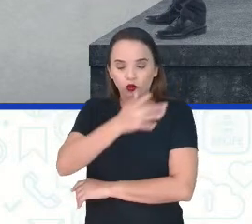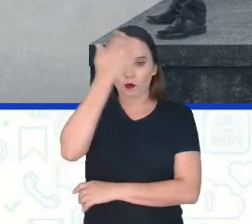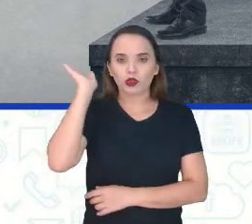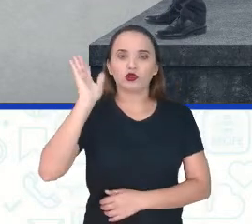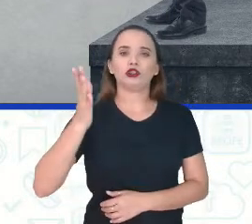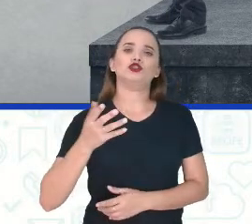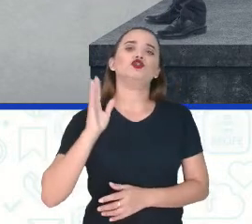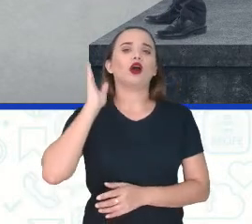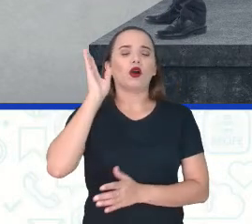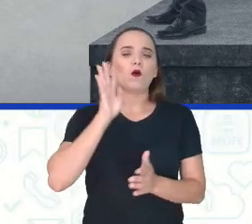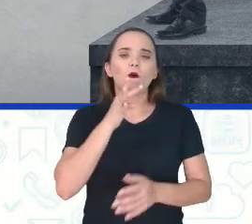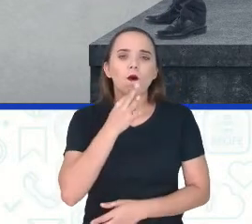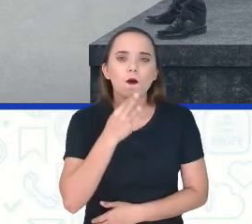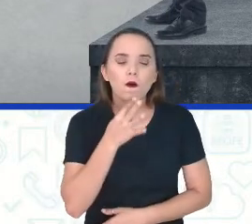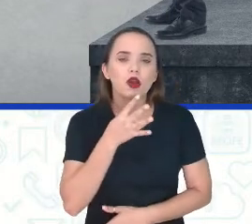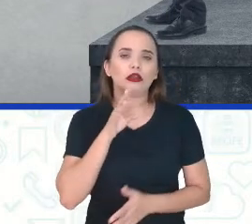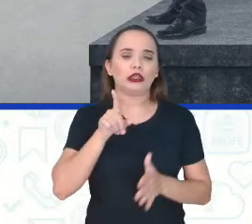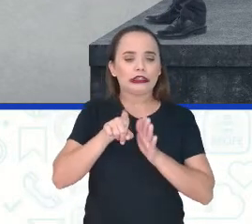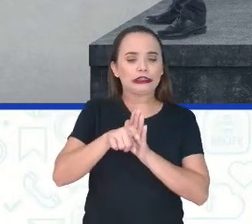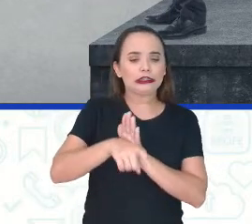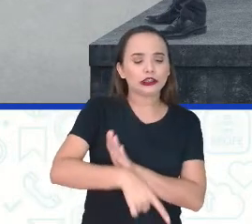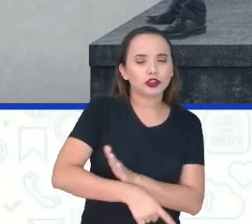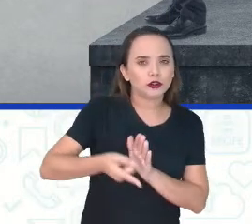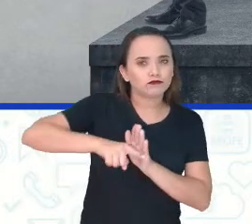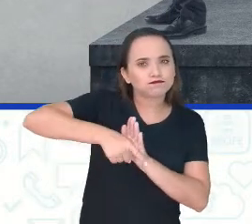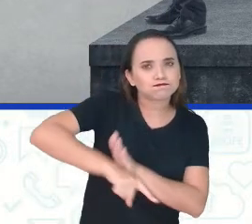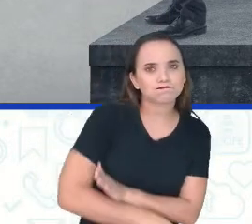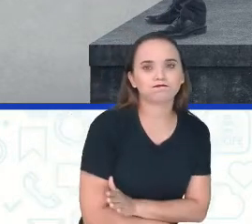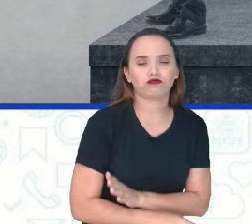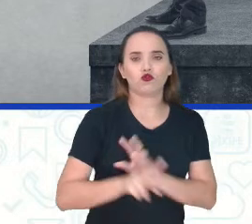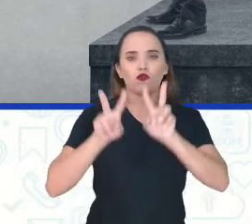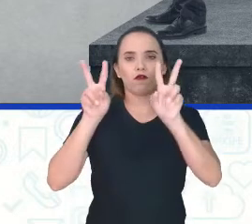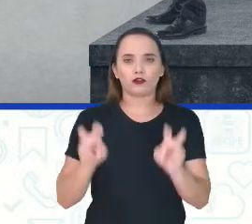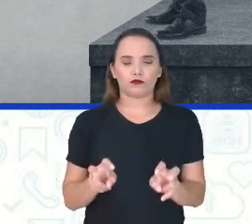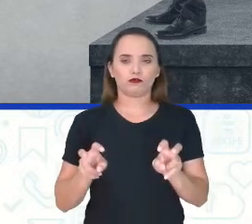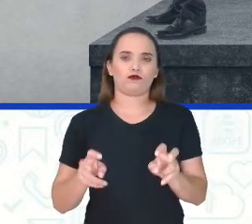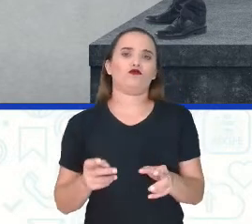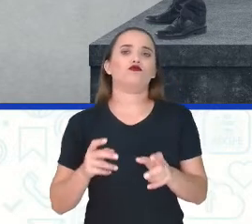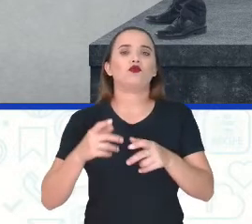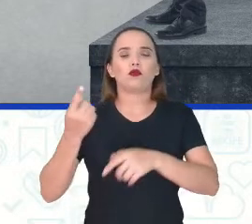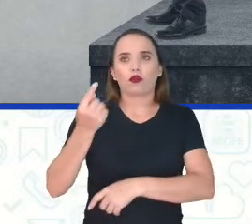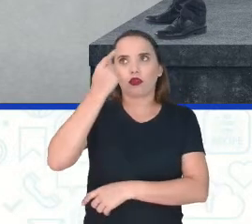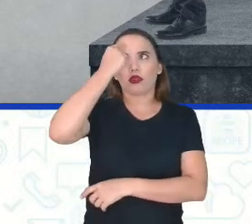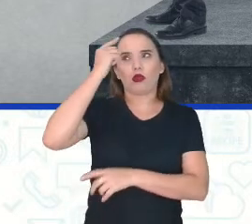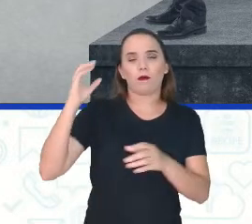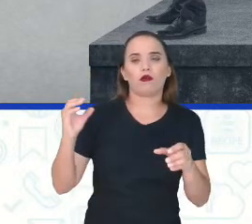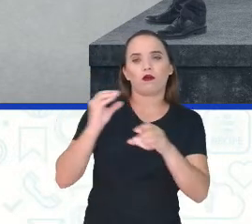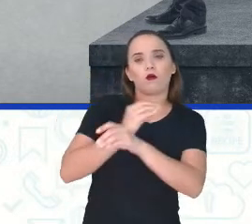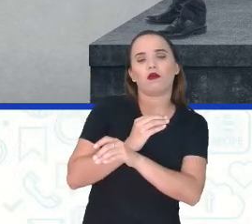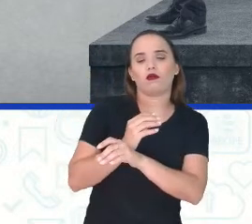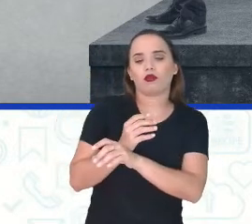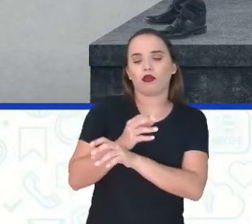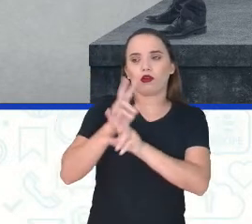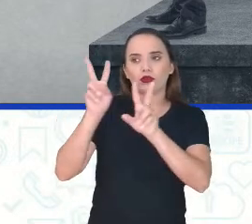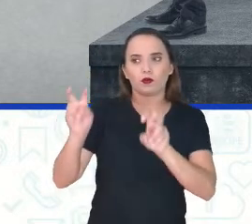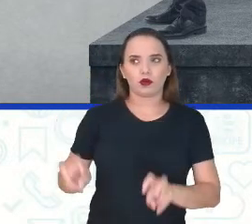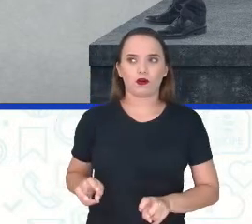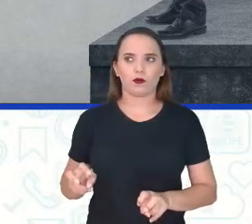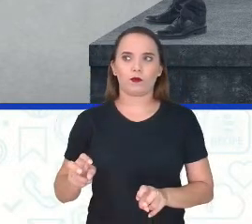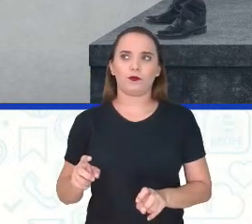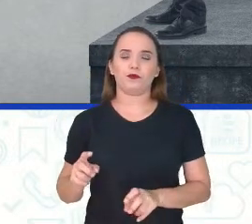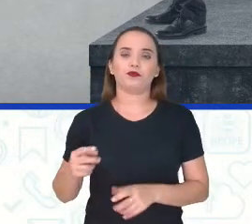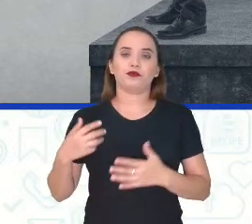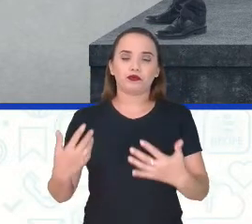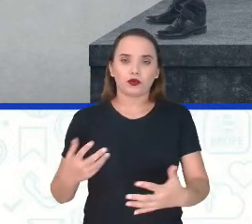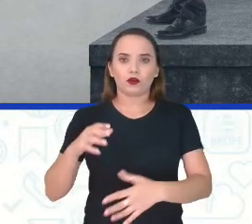autoridade, ou mesmo uma fonte confiável a fim de justificar a conclusão de algo. A autoridade citada para esse